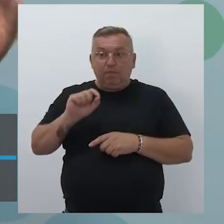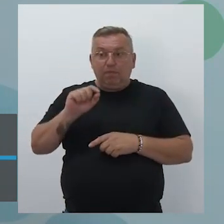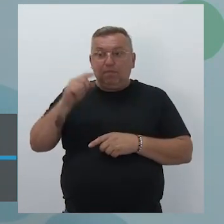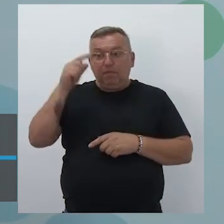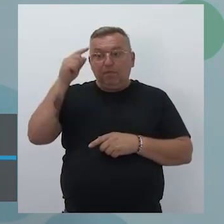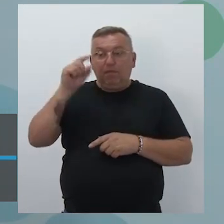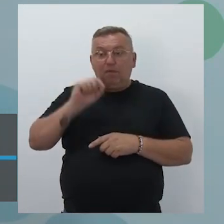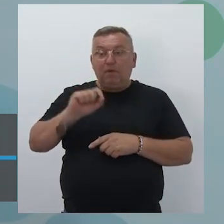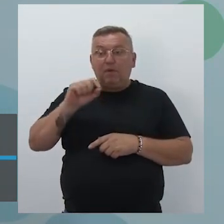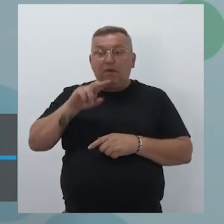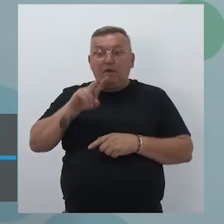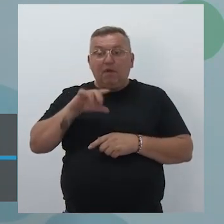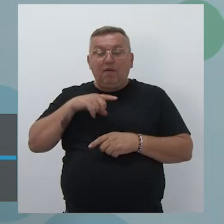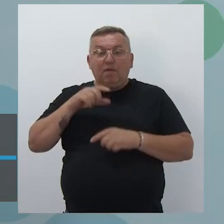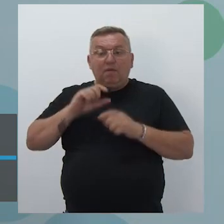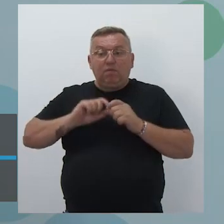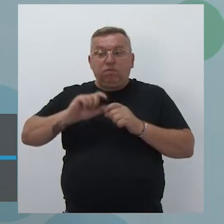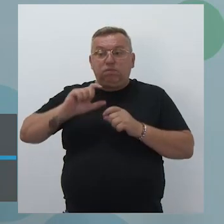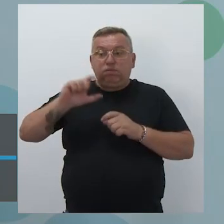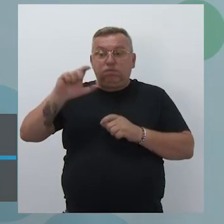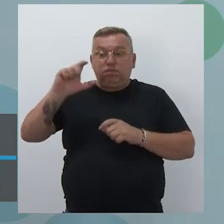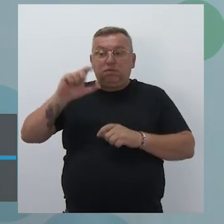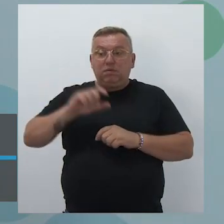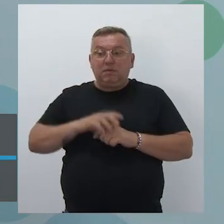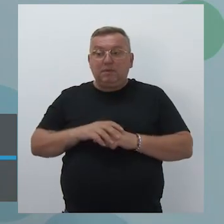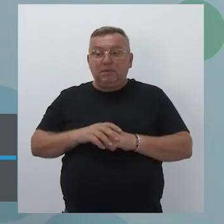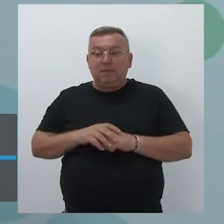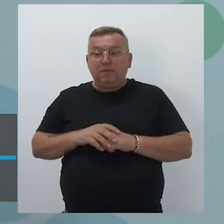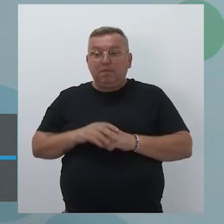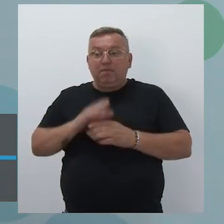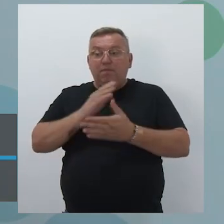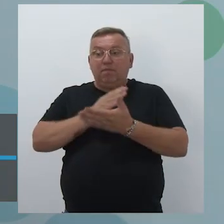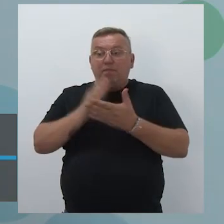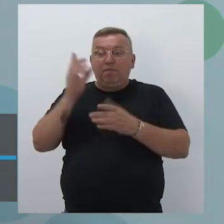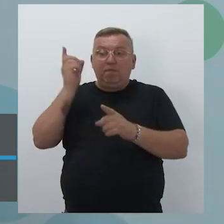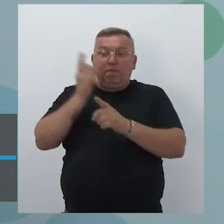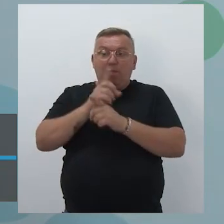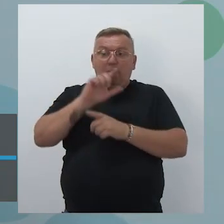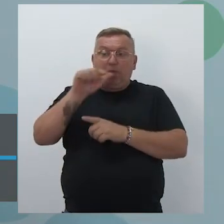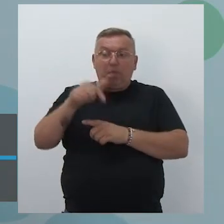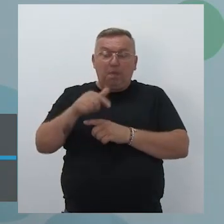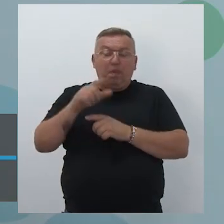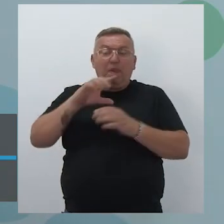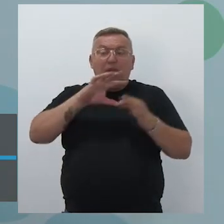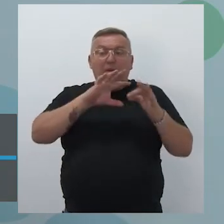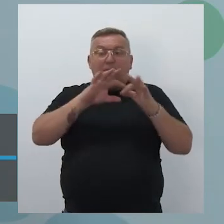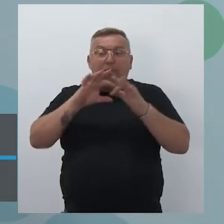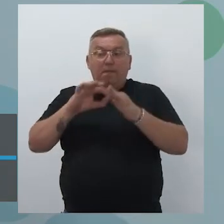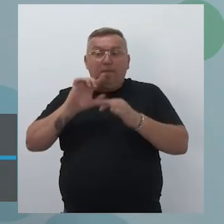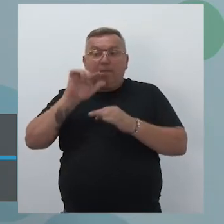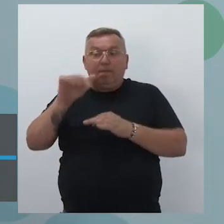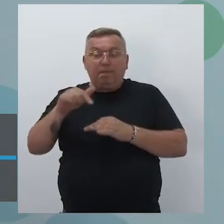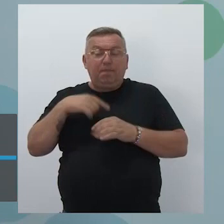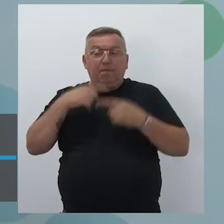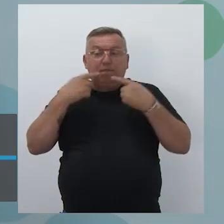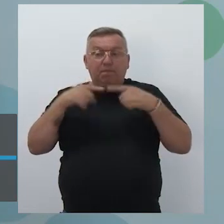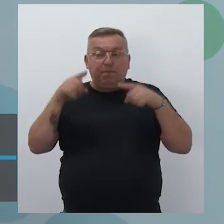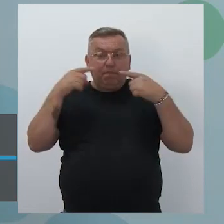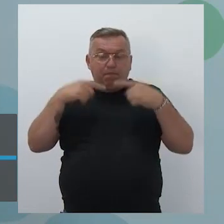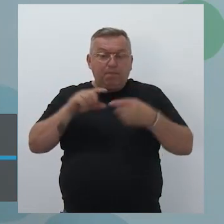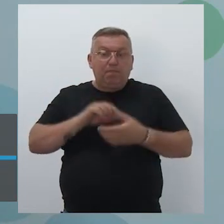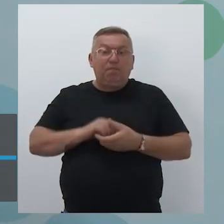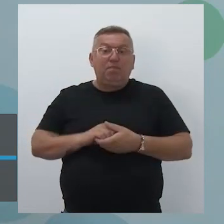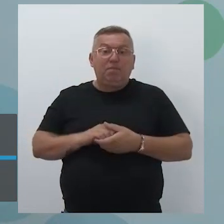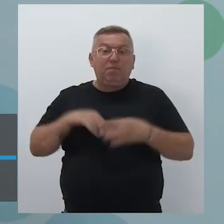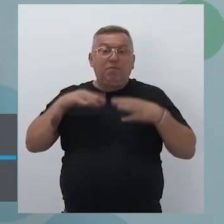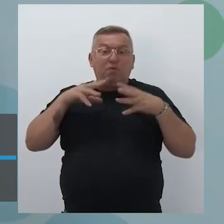ideia de que ela vai crescendo, né? Ele começa identificando, depois ele contextualiza e depois ele critica. Isso tudo